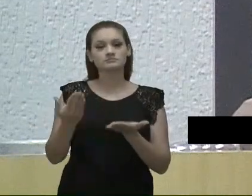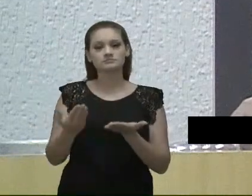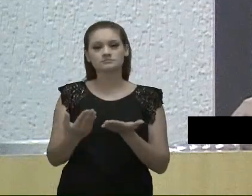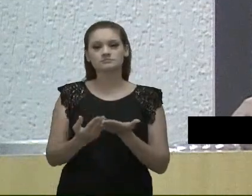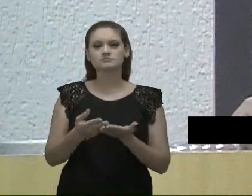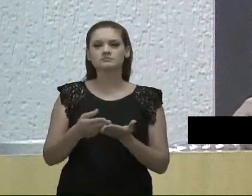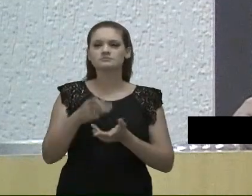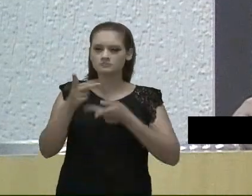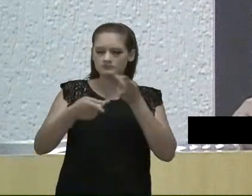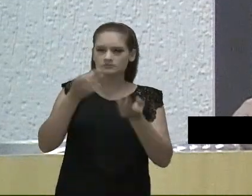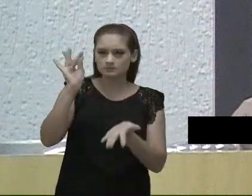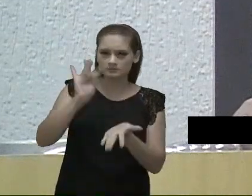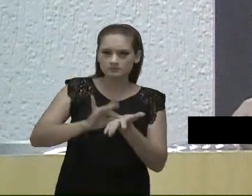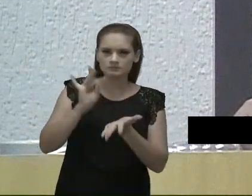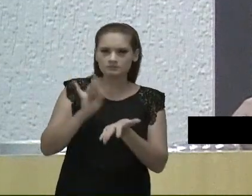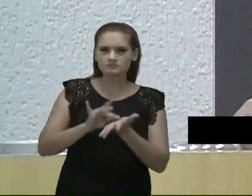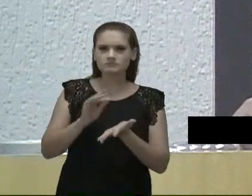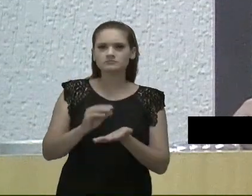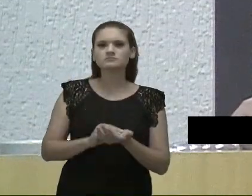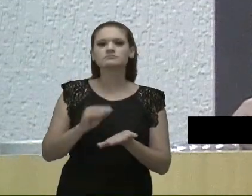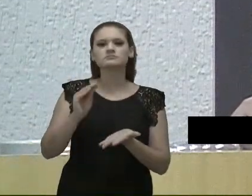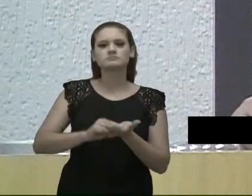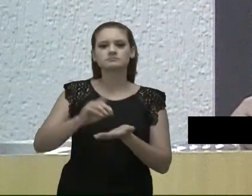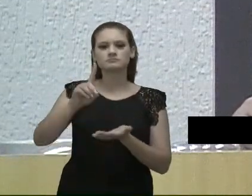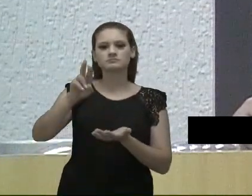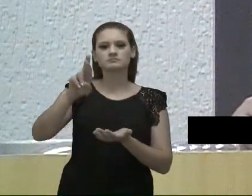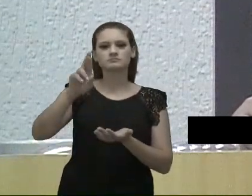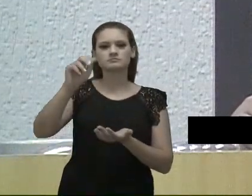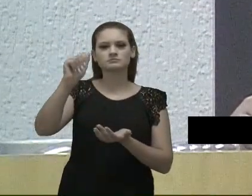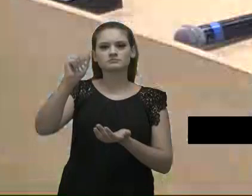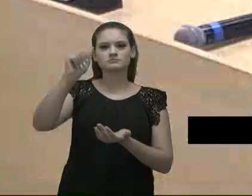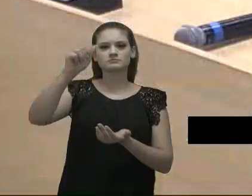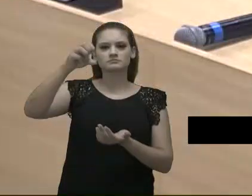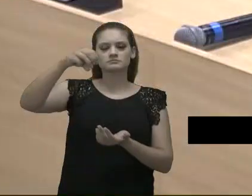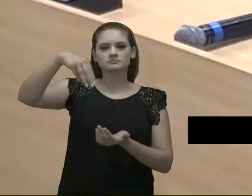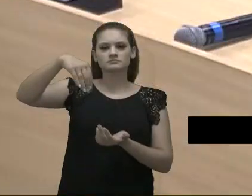confirma essa informação para mim? A falta do Dramin nos medicamentos?